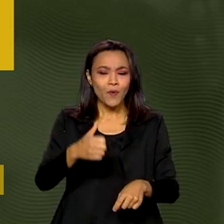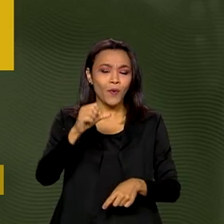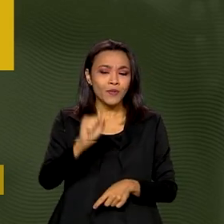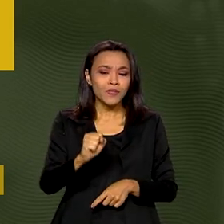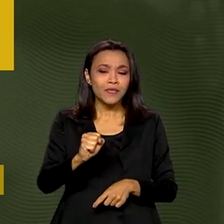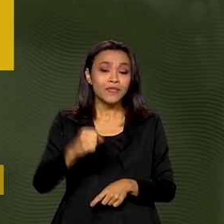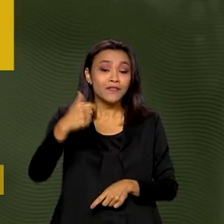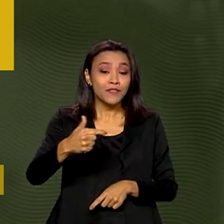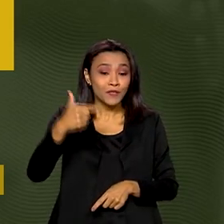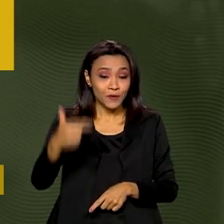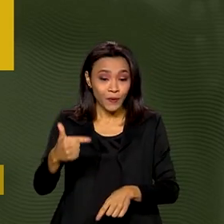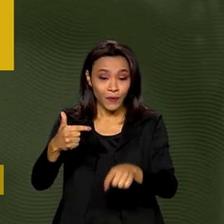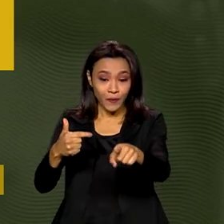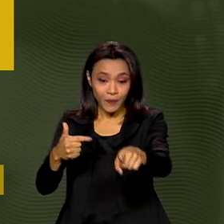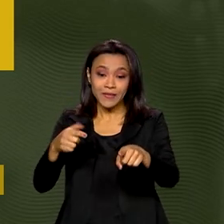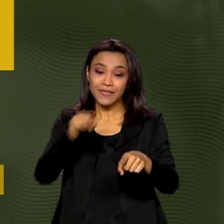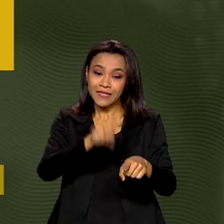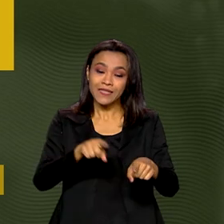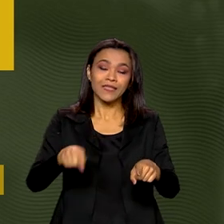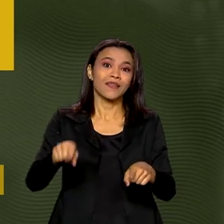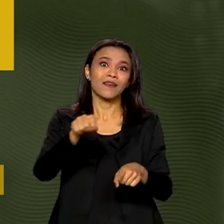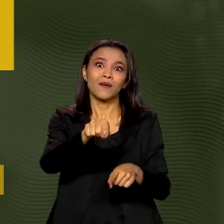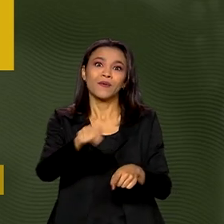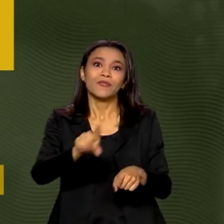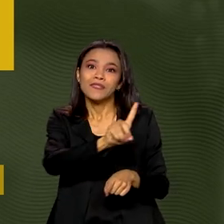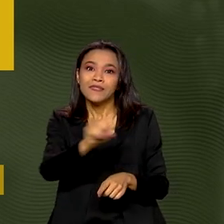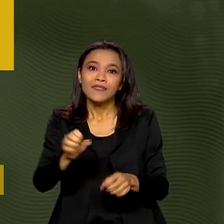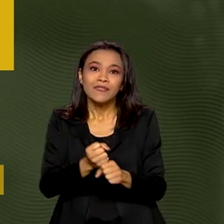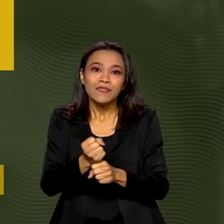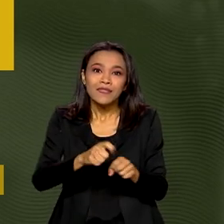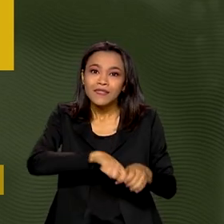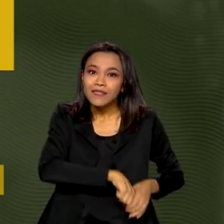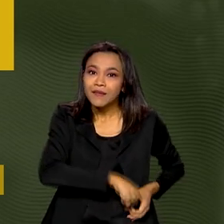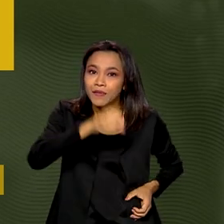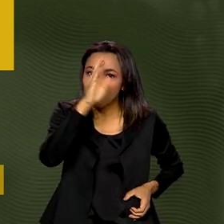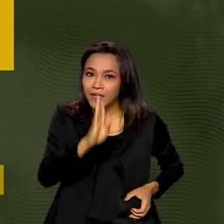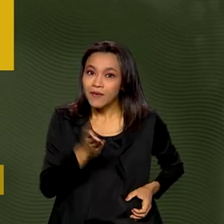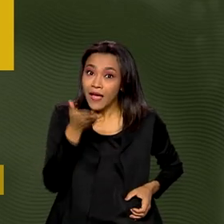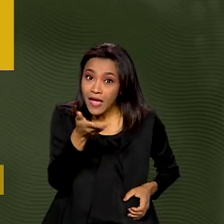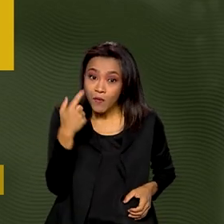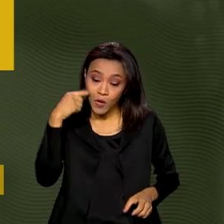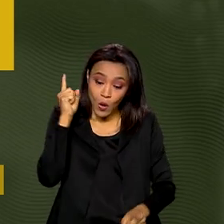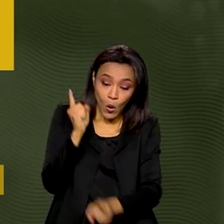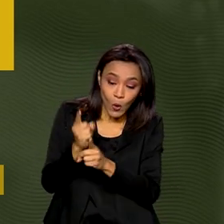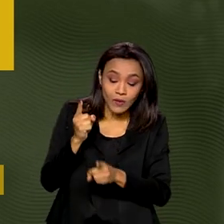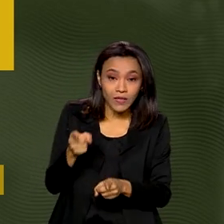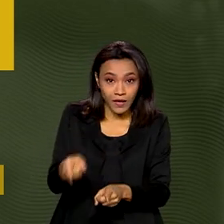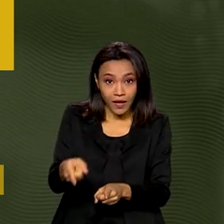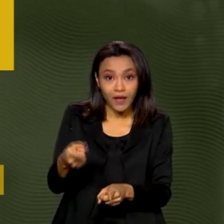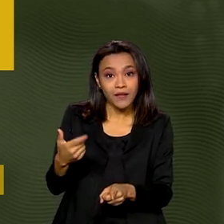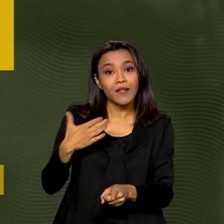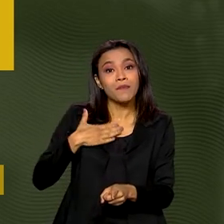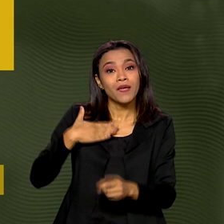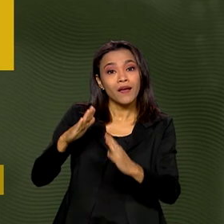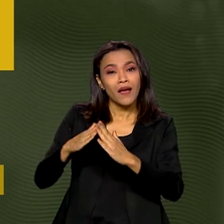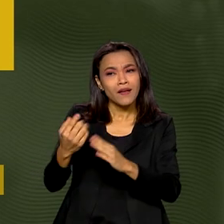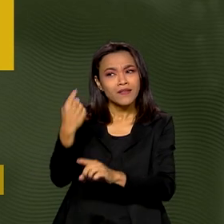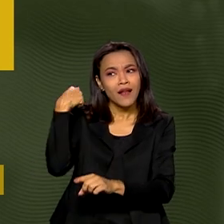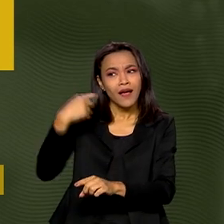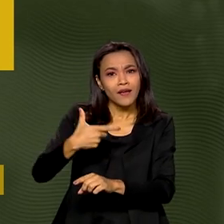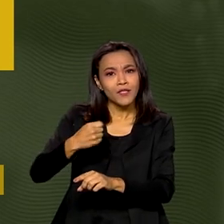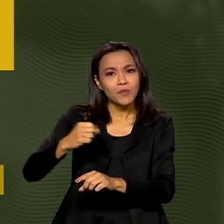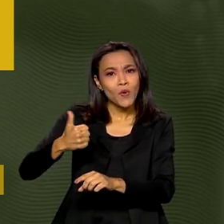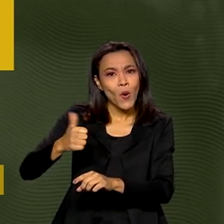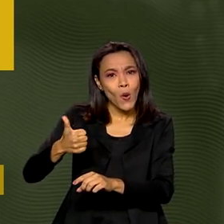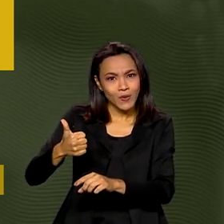1922, o centenário da independência do Brasil. E ele disse: essa moeda eu achei em frente à minha casa em 2011. Olha, após